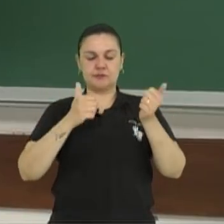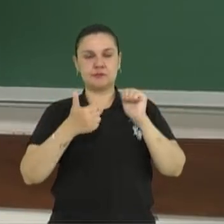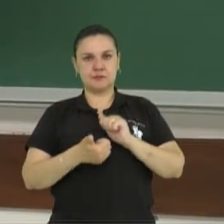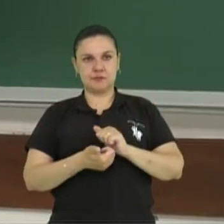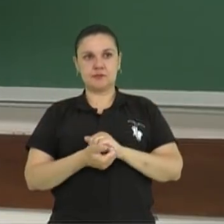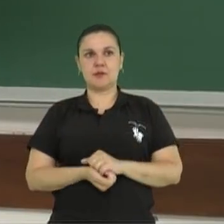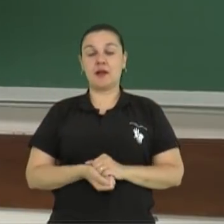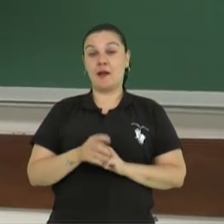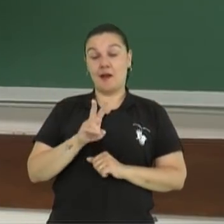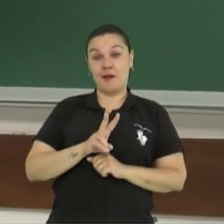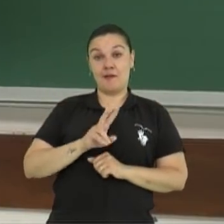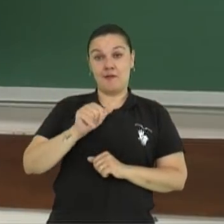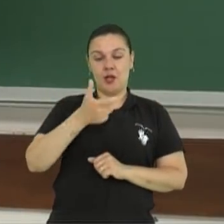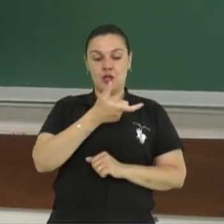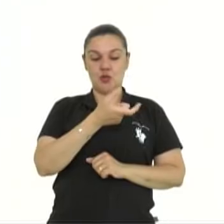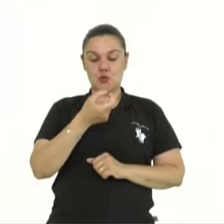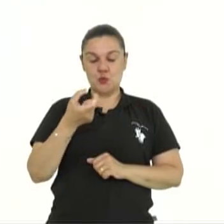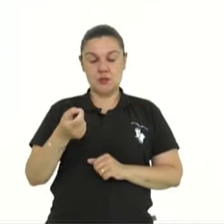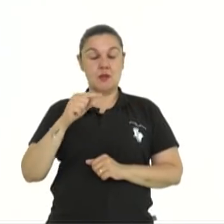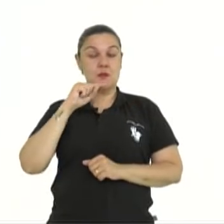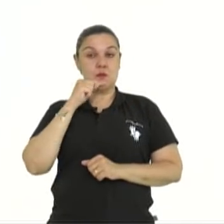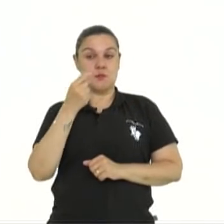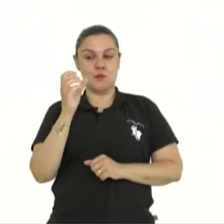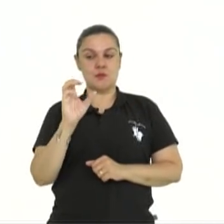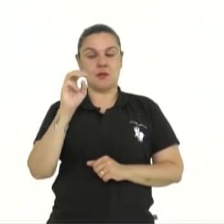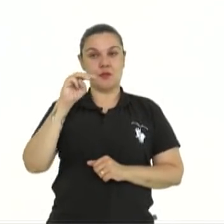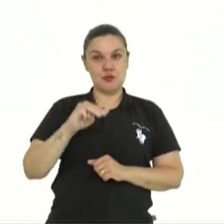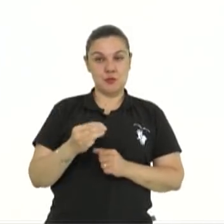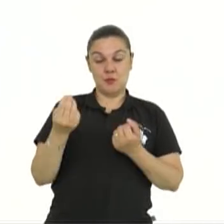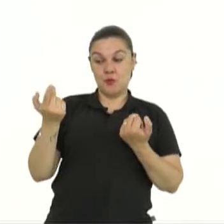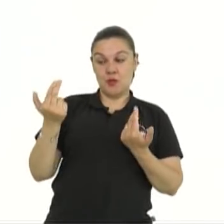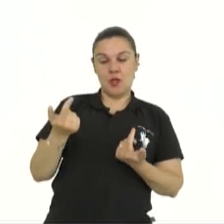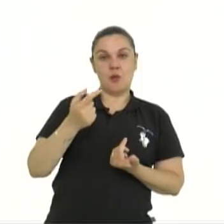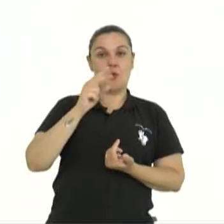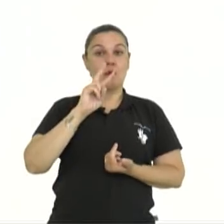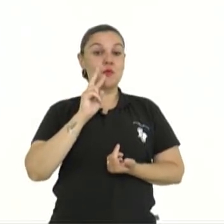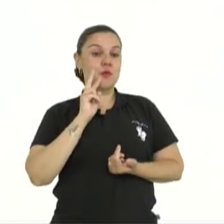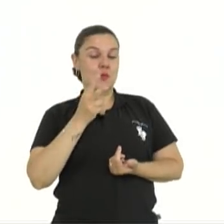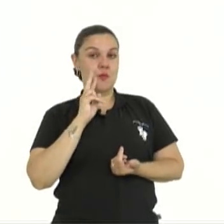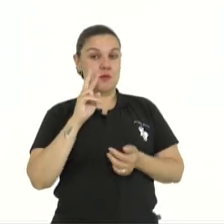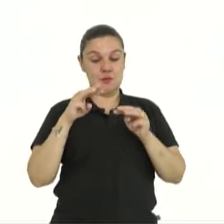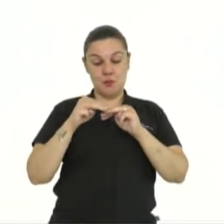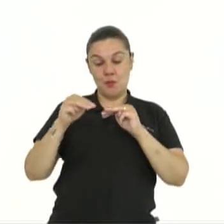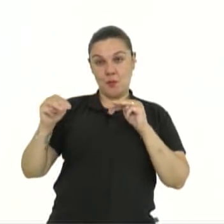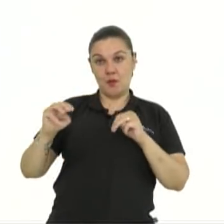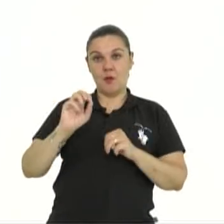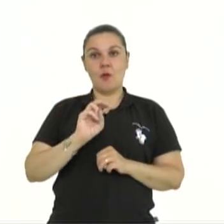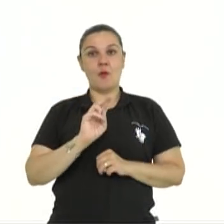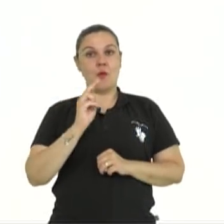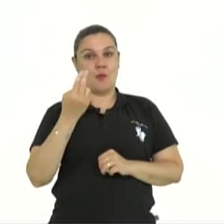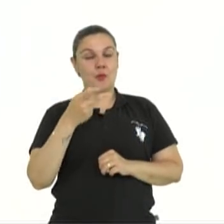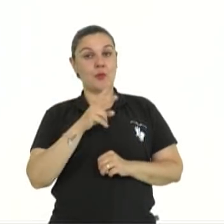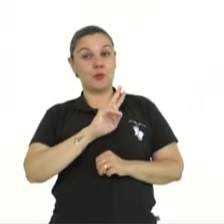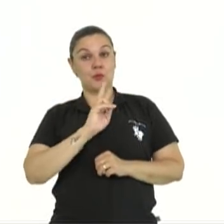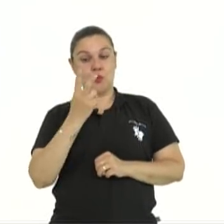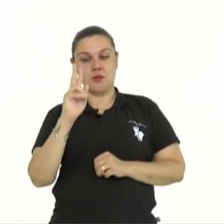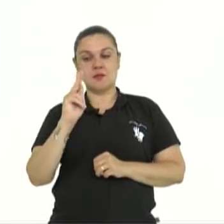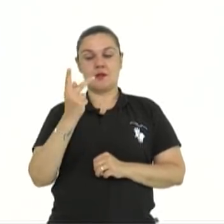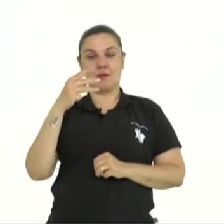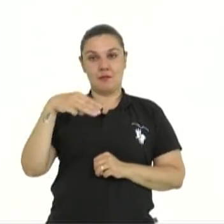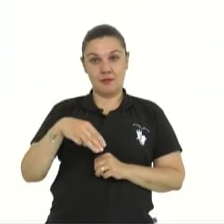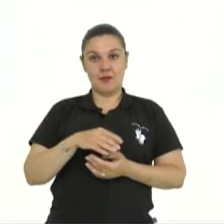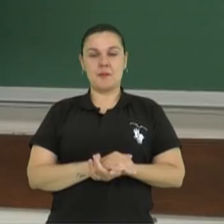conversão, vamos ter 200 mil centímetros, que é igual a 2 mil metros ou 2 quilômetros.